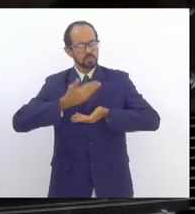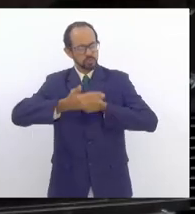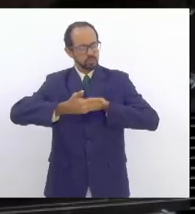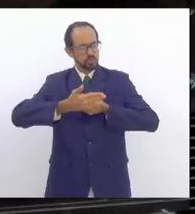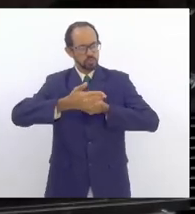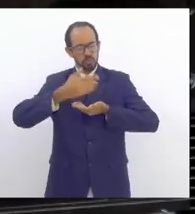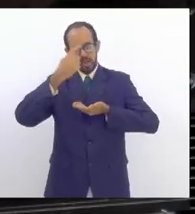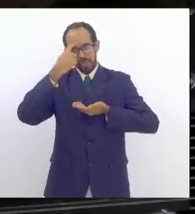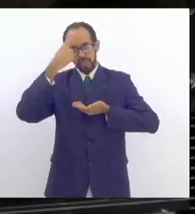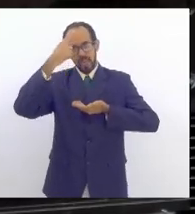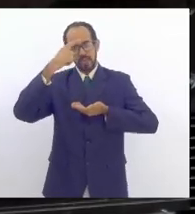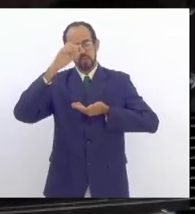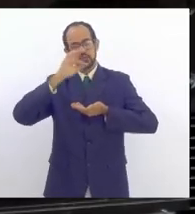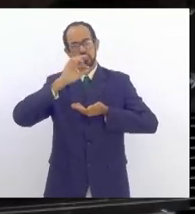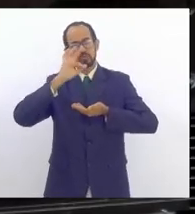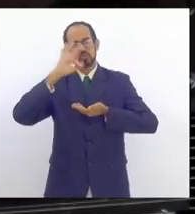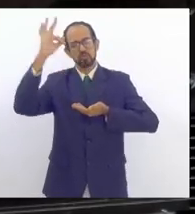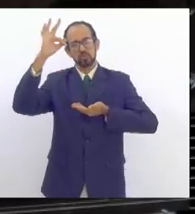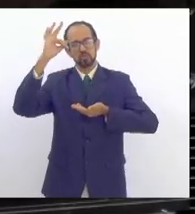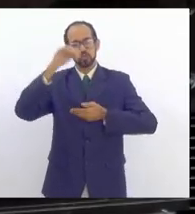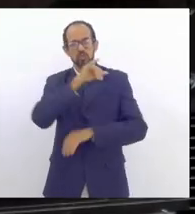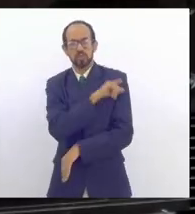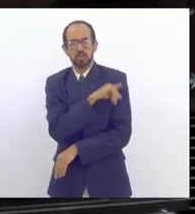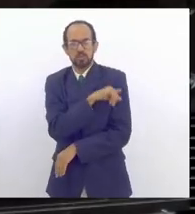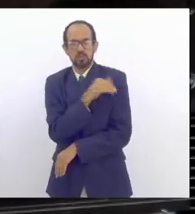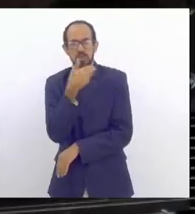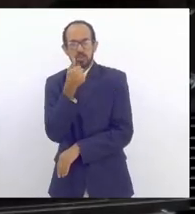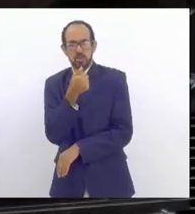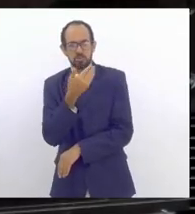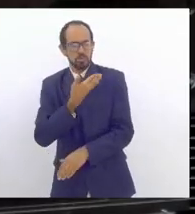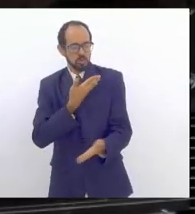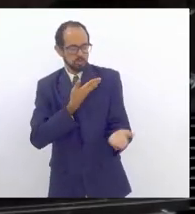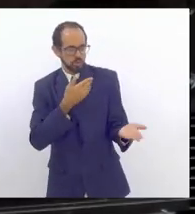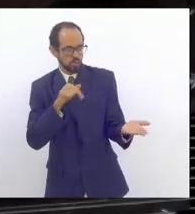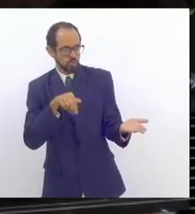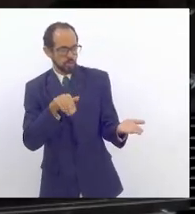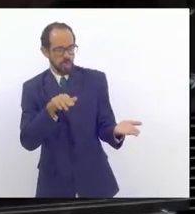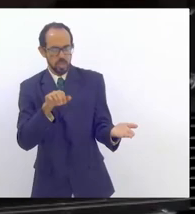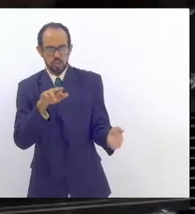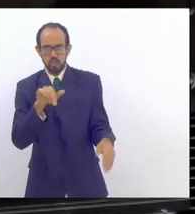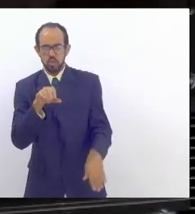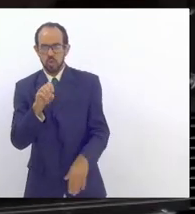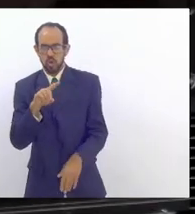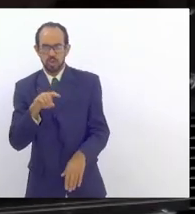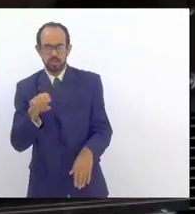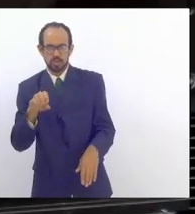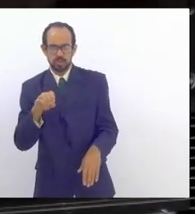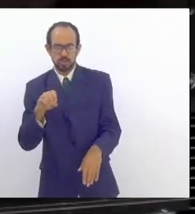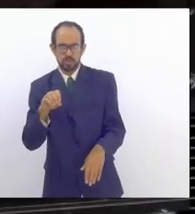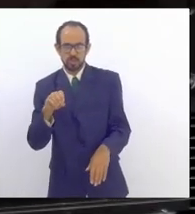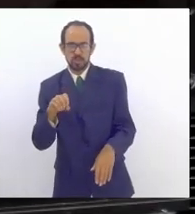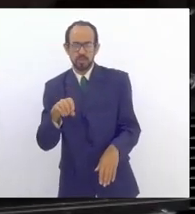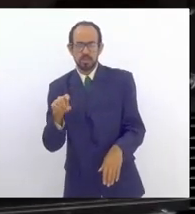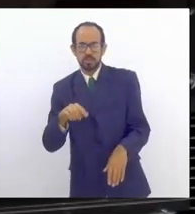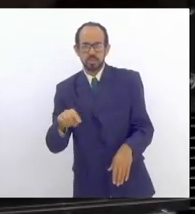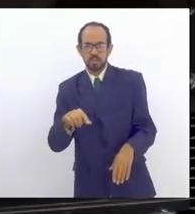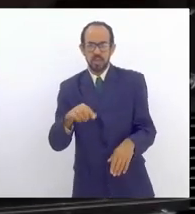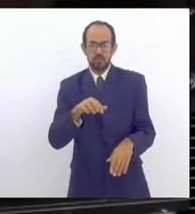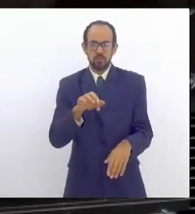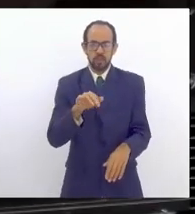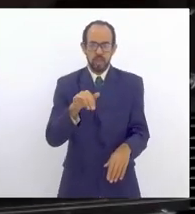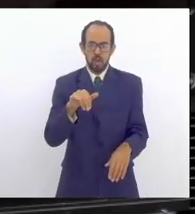de um Rio melhor. Tem aqui meu querido amigo Queiroz, da FEComércio, mas, sobretudo, com